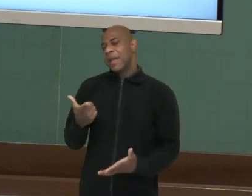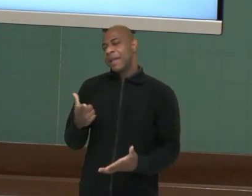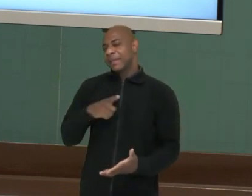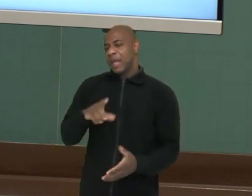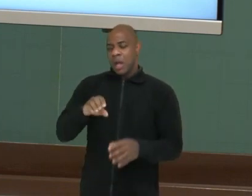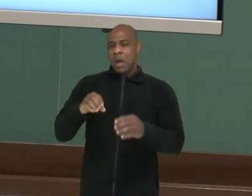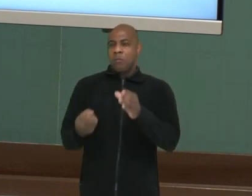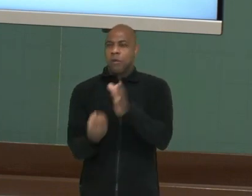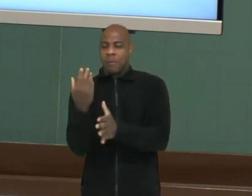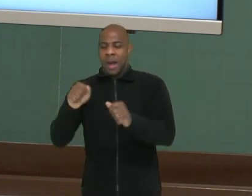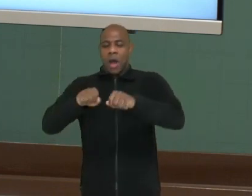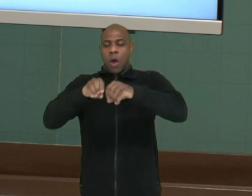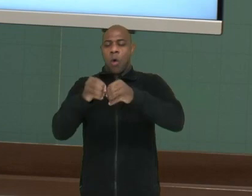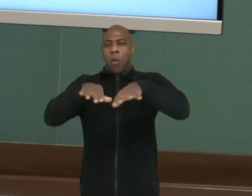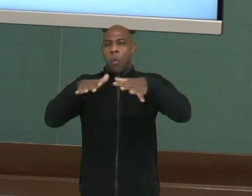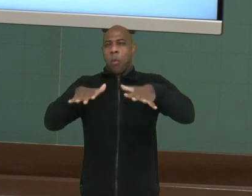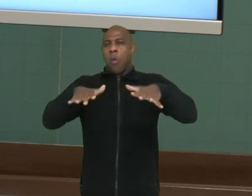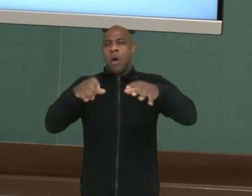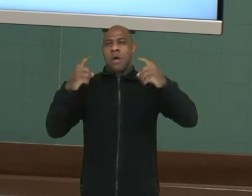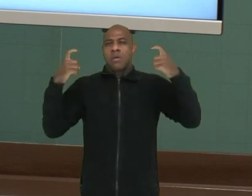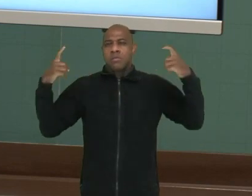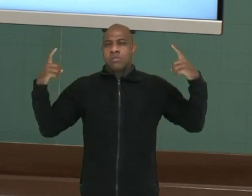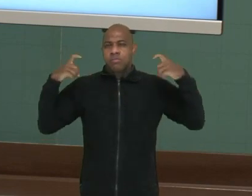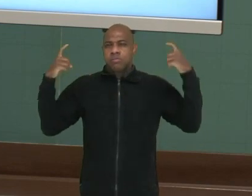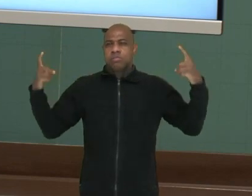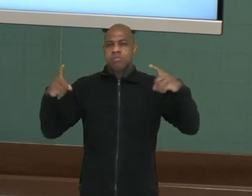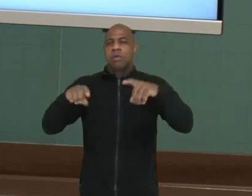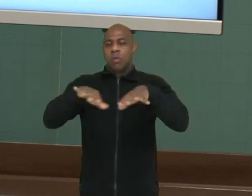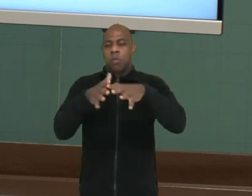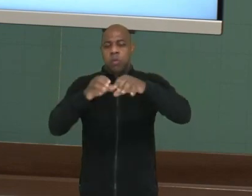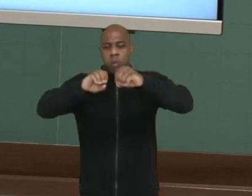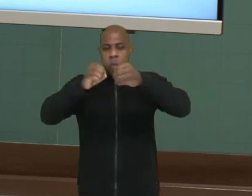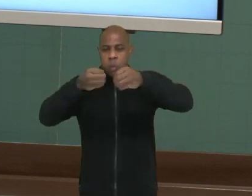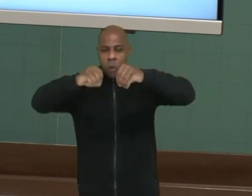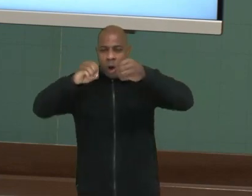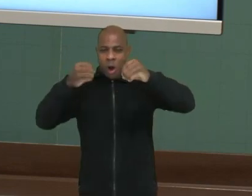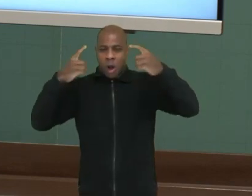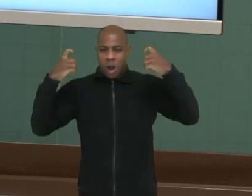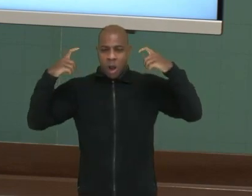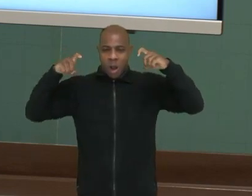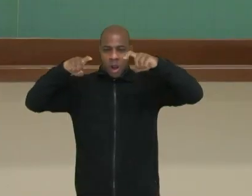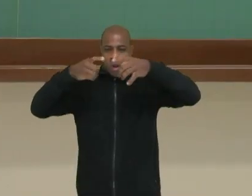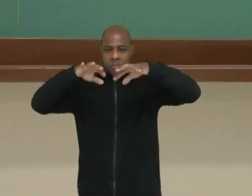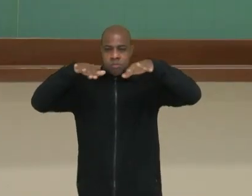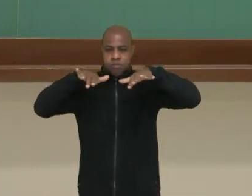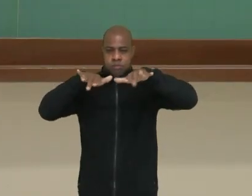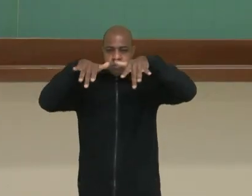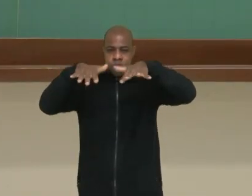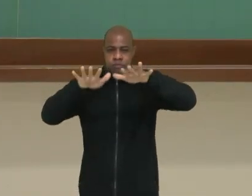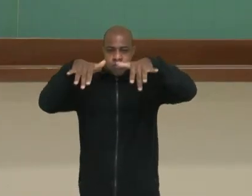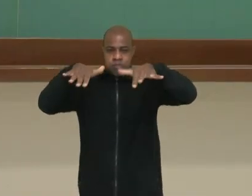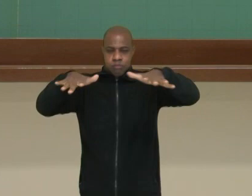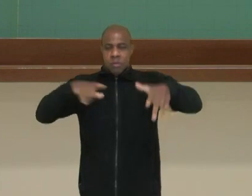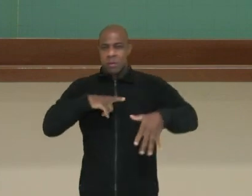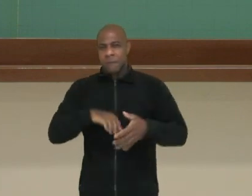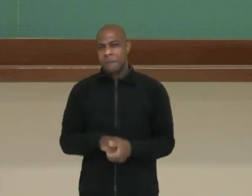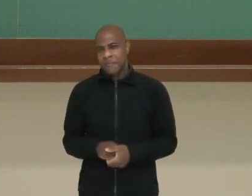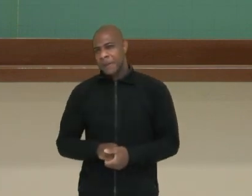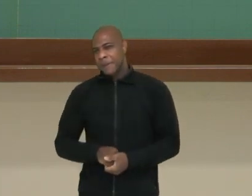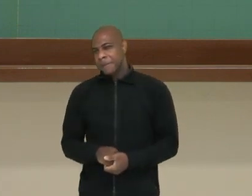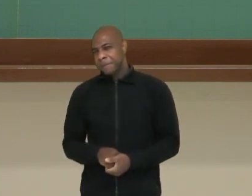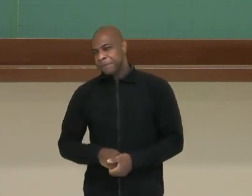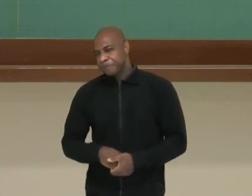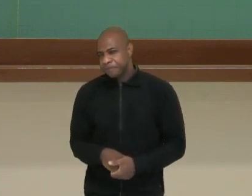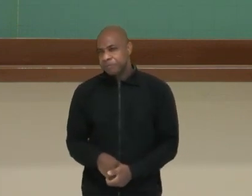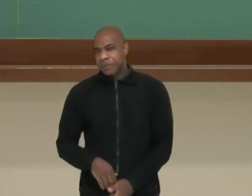importante, tá? Um detalhe bem importante. A onda eletromagnética, ela surge deste fato. Uma onda eletromagnética,